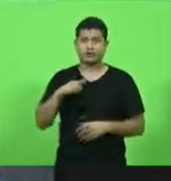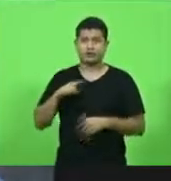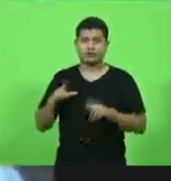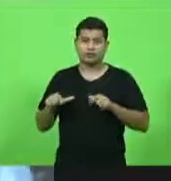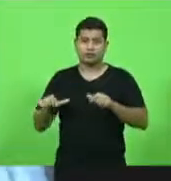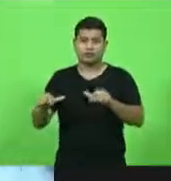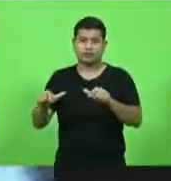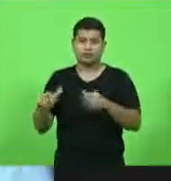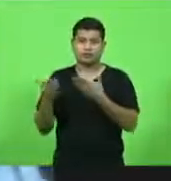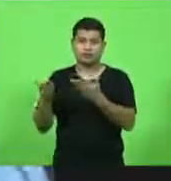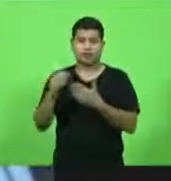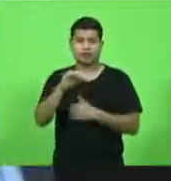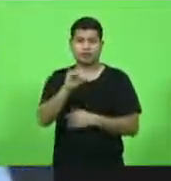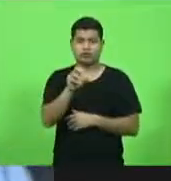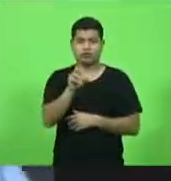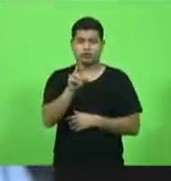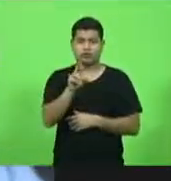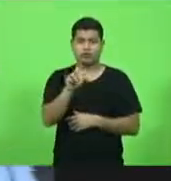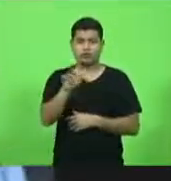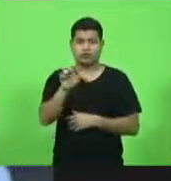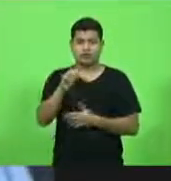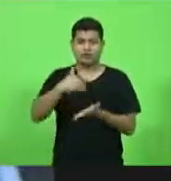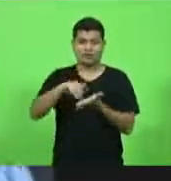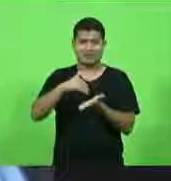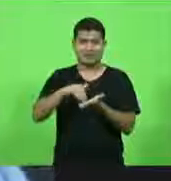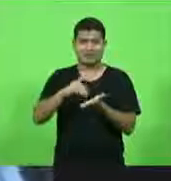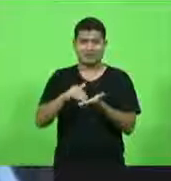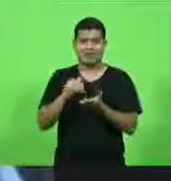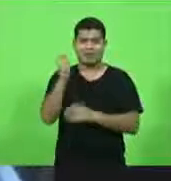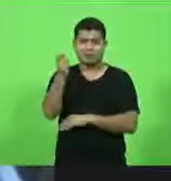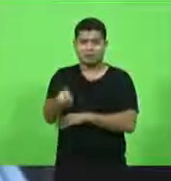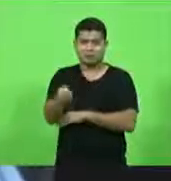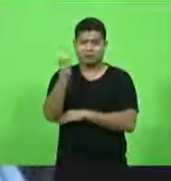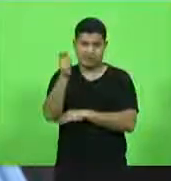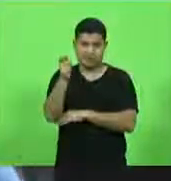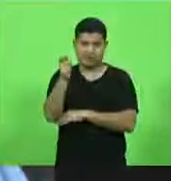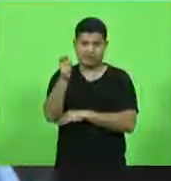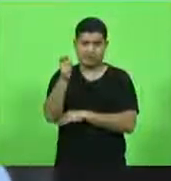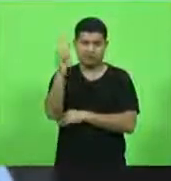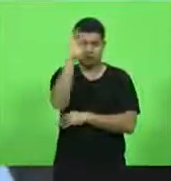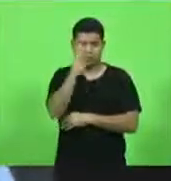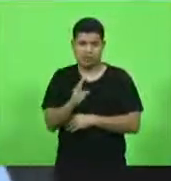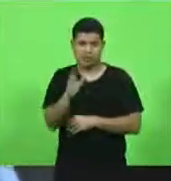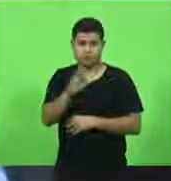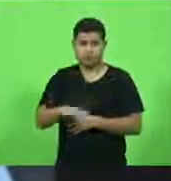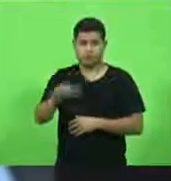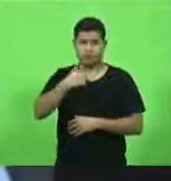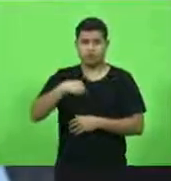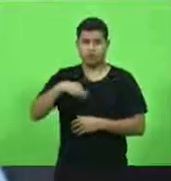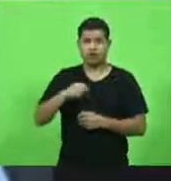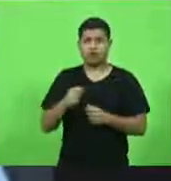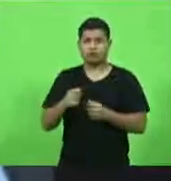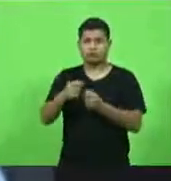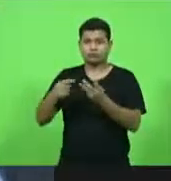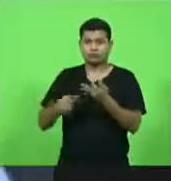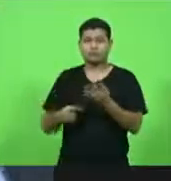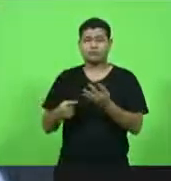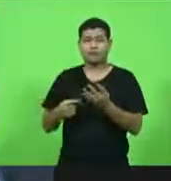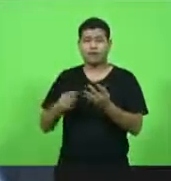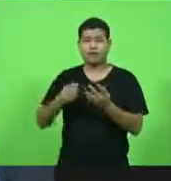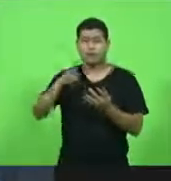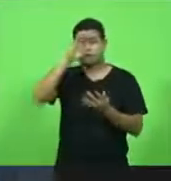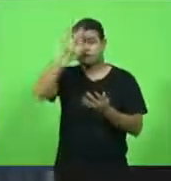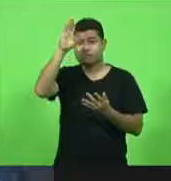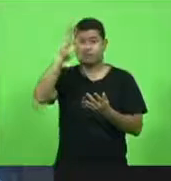Jorge Seifer, Júnior, secretário nacional de pesca, onde elencamos ali algumas prioridades, eu como presidente da Comissão da